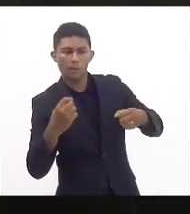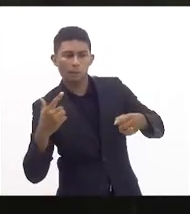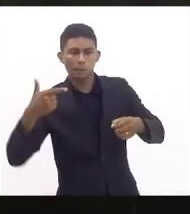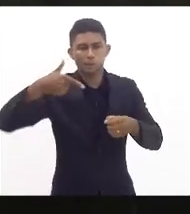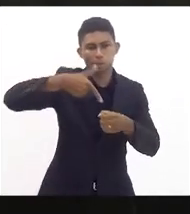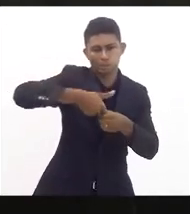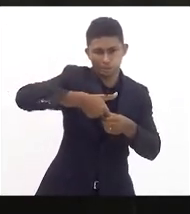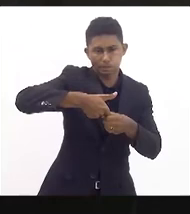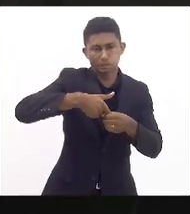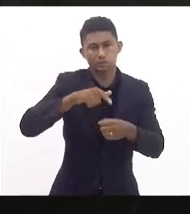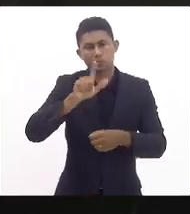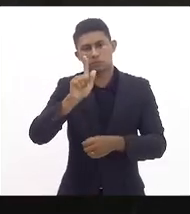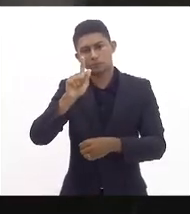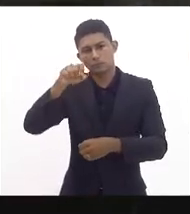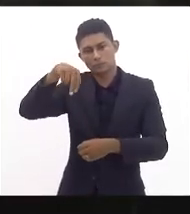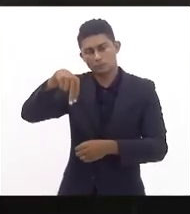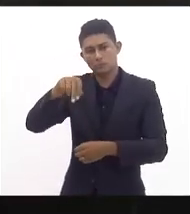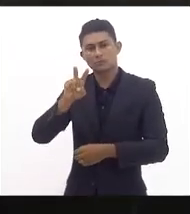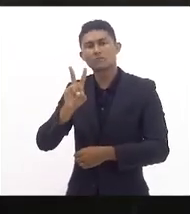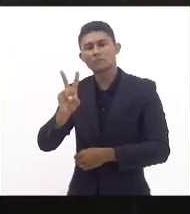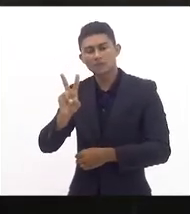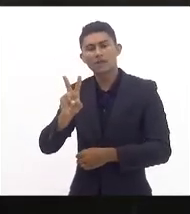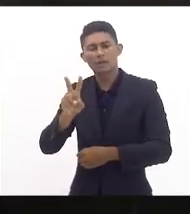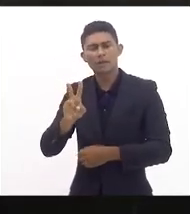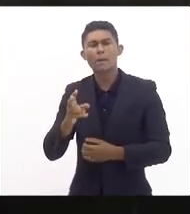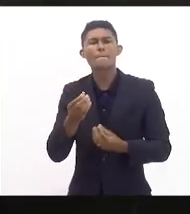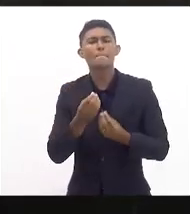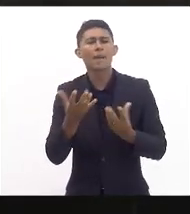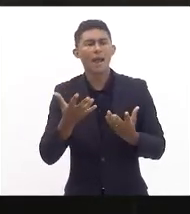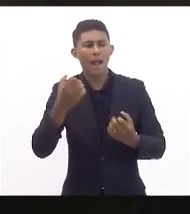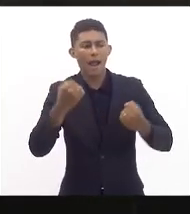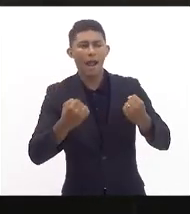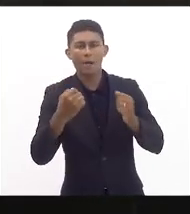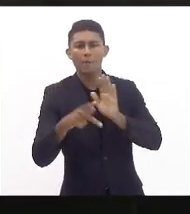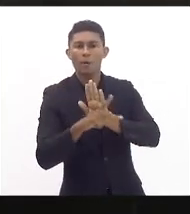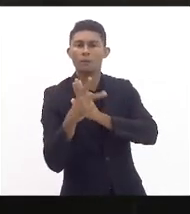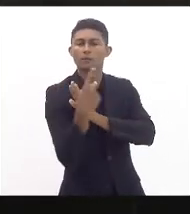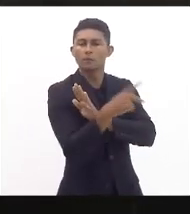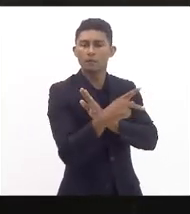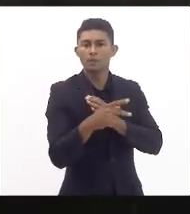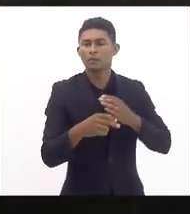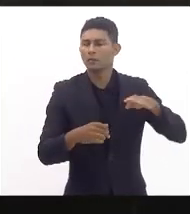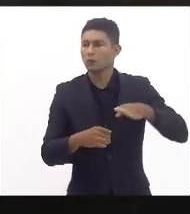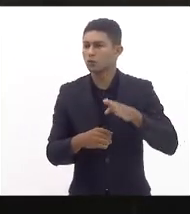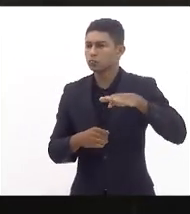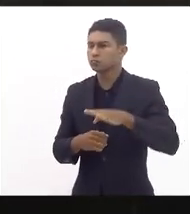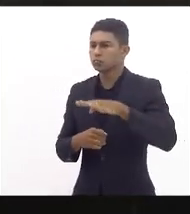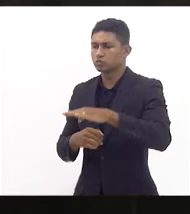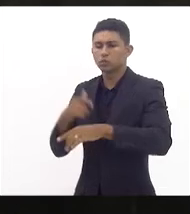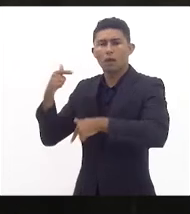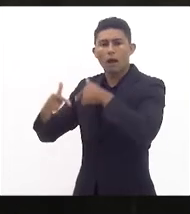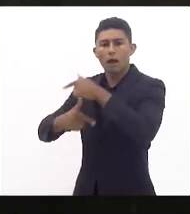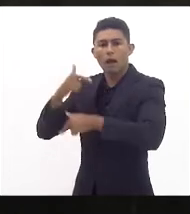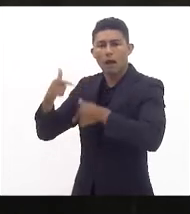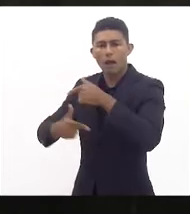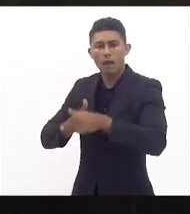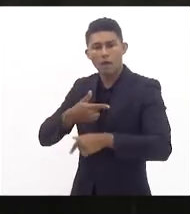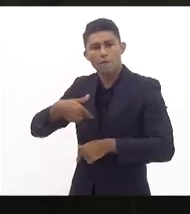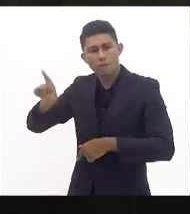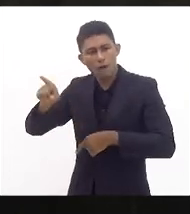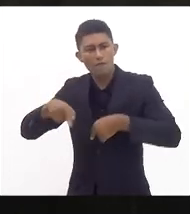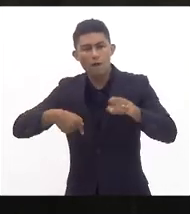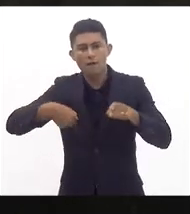para prestarem serviço, vão ter o gás reajustado, já reajustou,